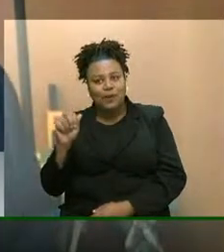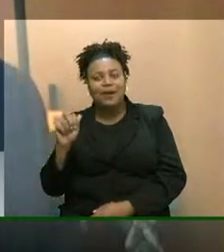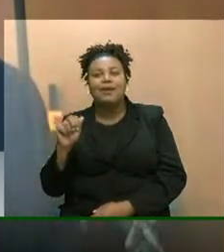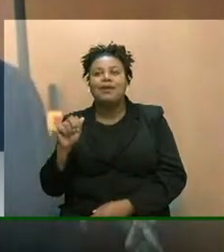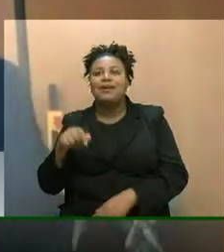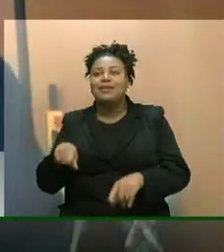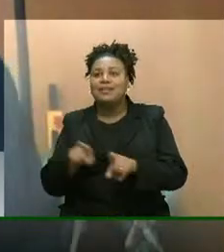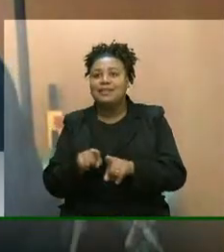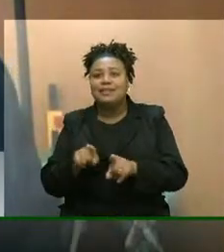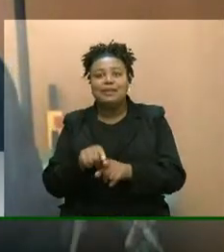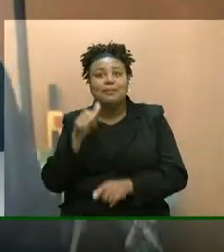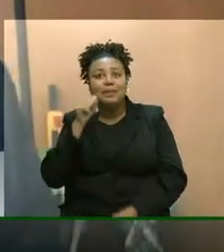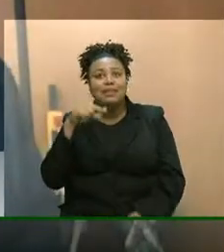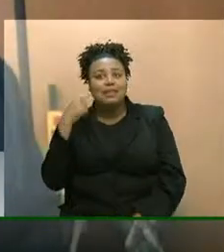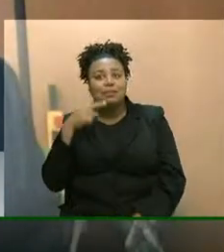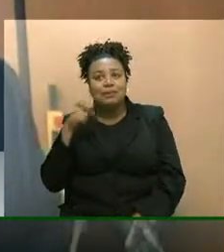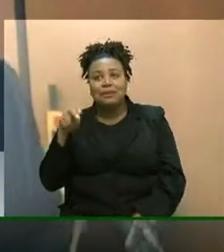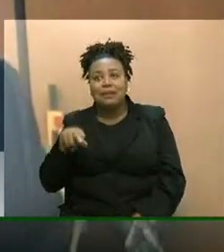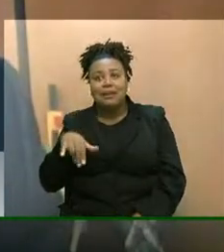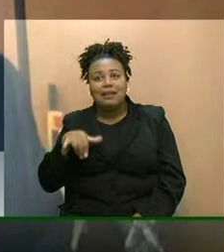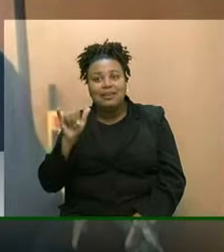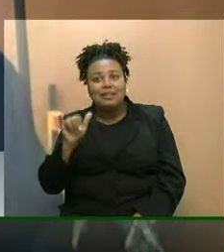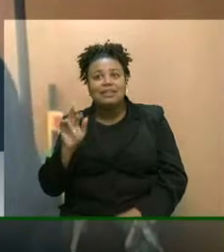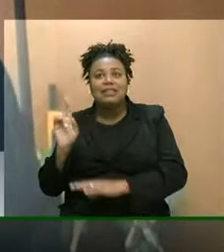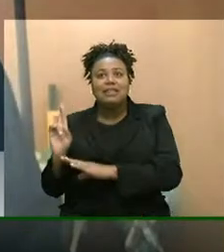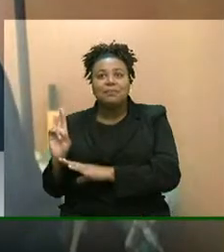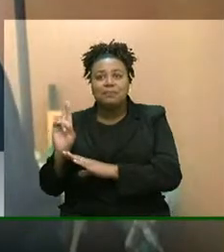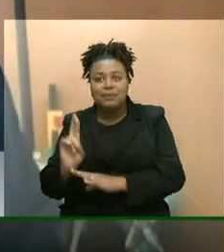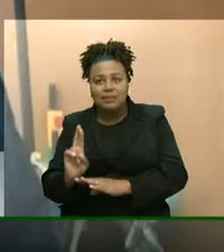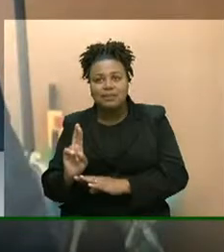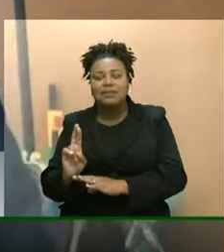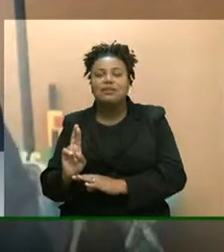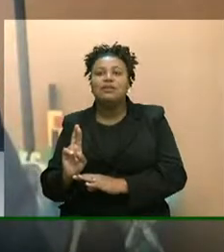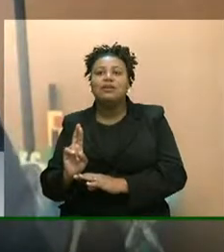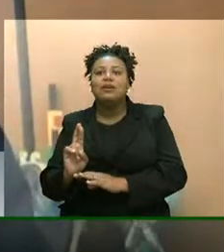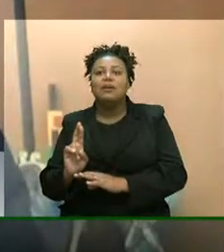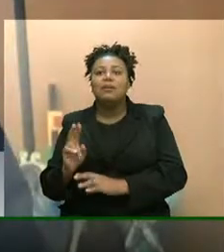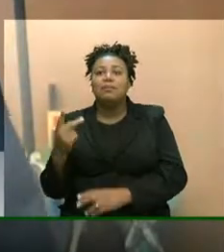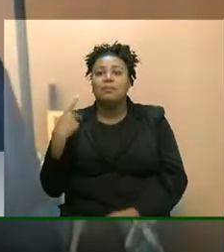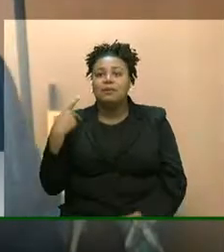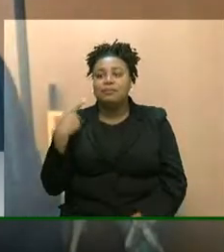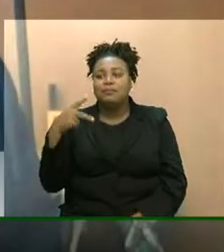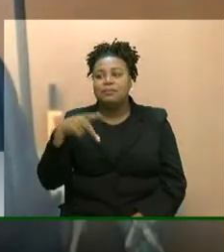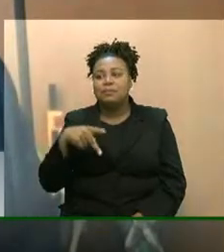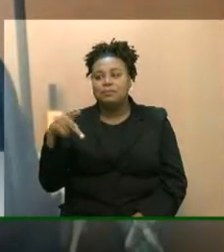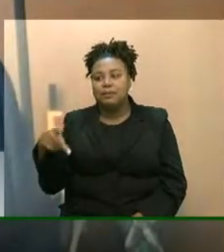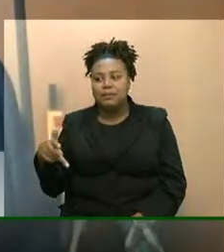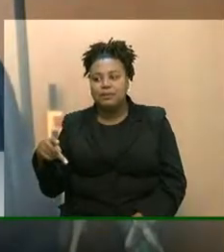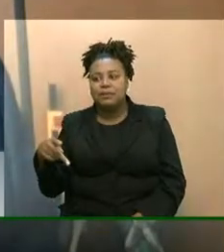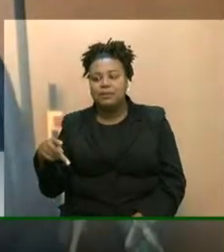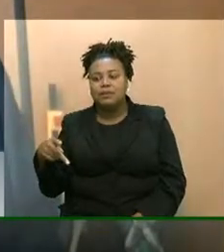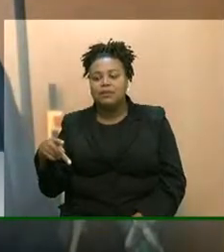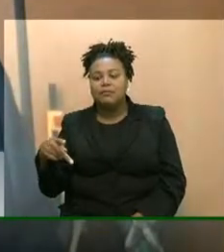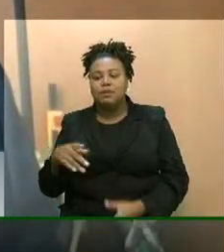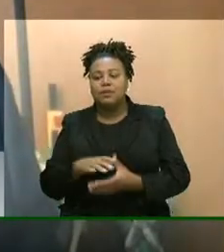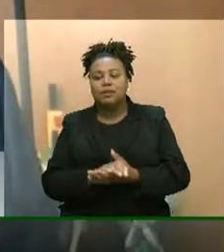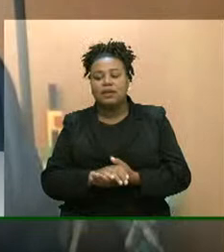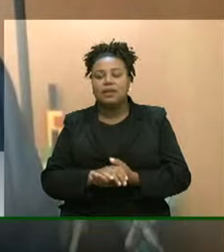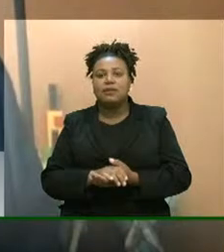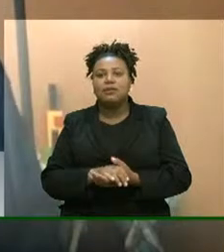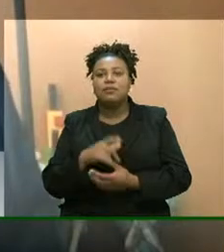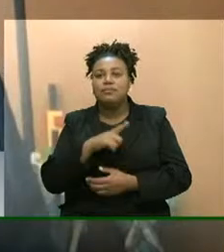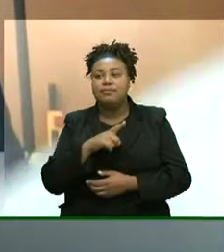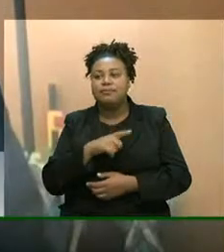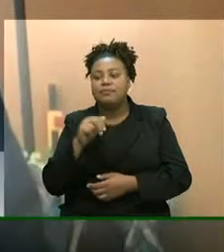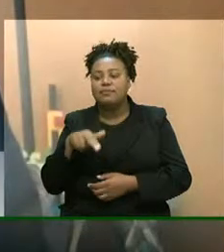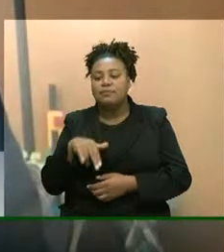e da deputada Anne Ortiz, representando, respectivamente, a bancada do PP e da deputada